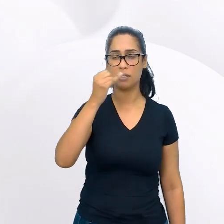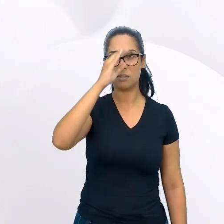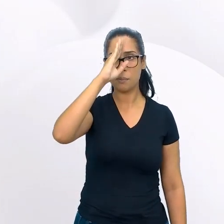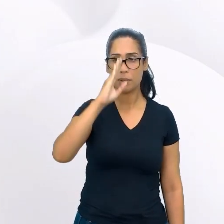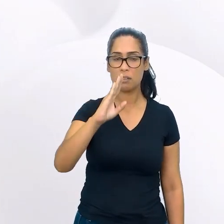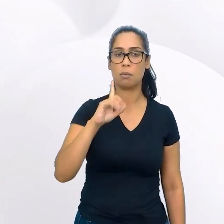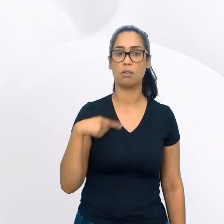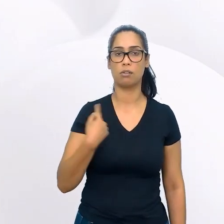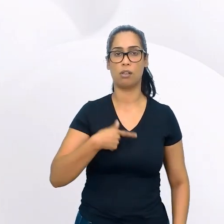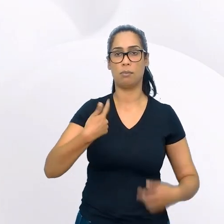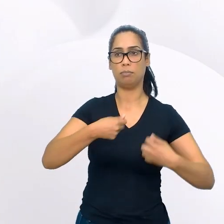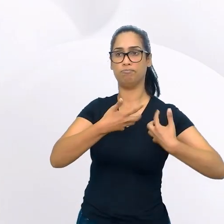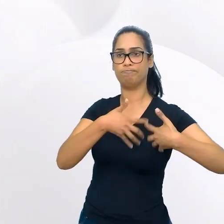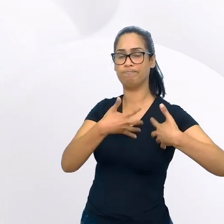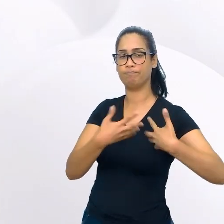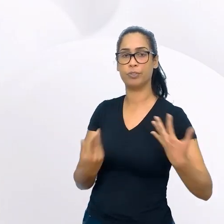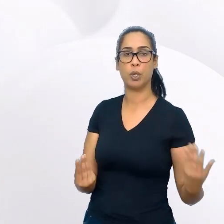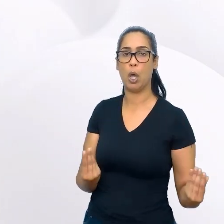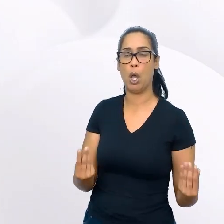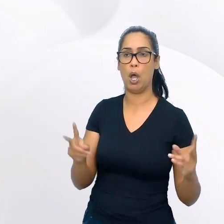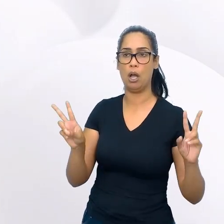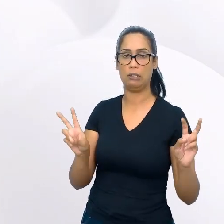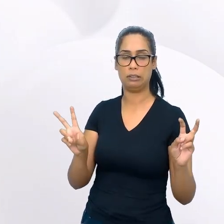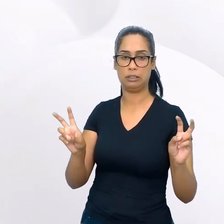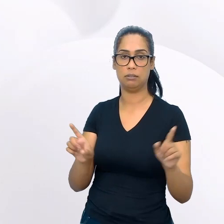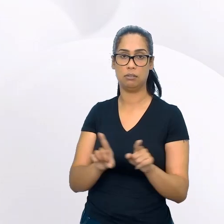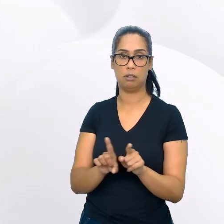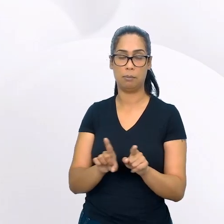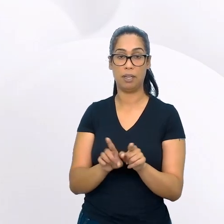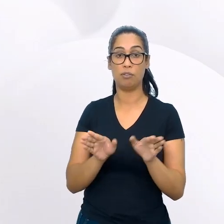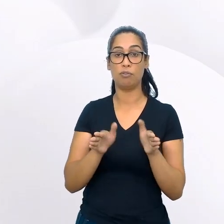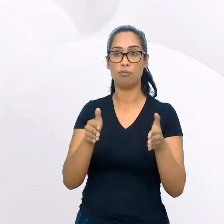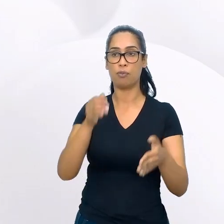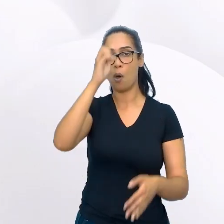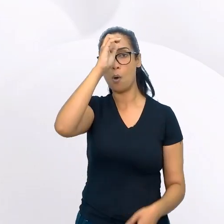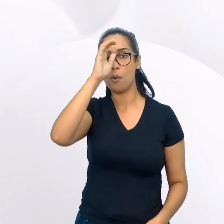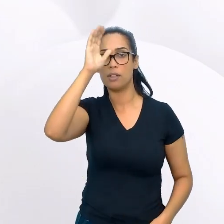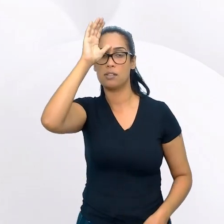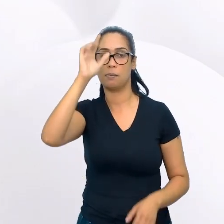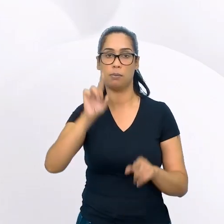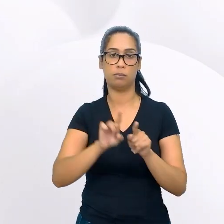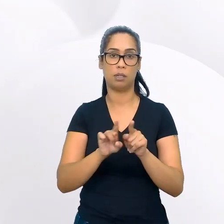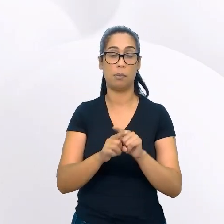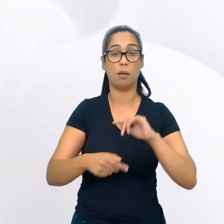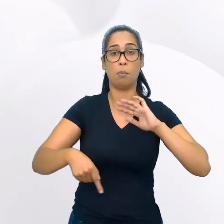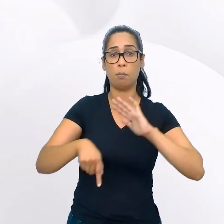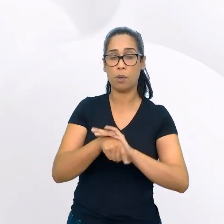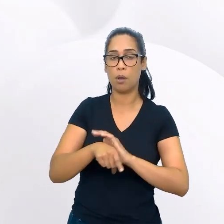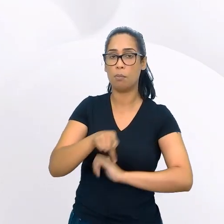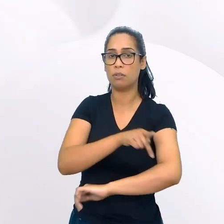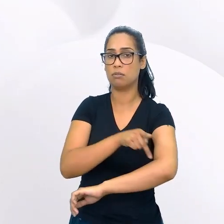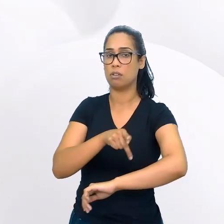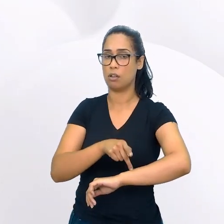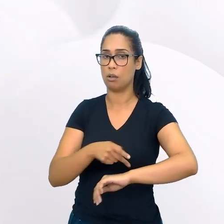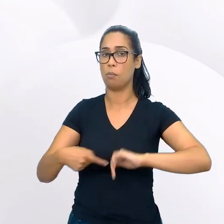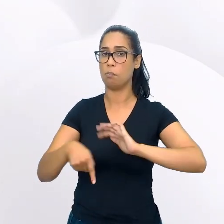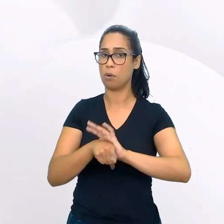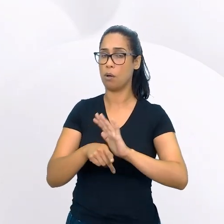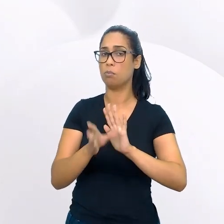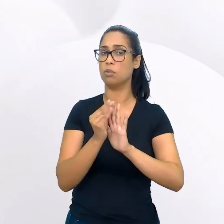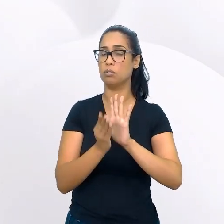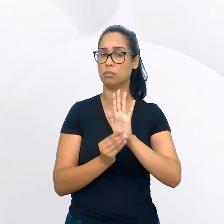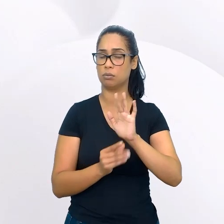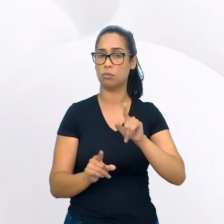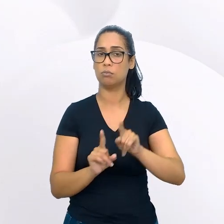refletir sobre como o foco no conhecimento pedagógico do conteúdo então aí